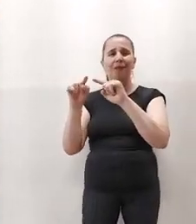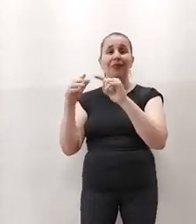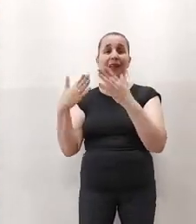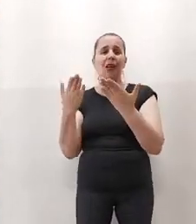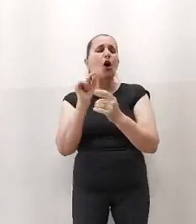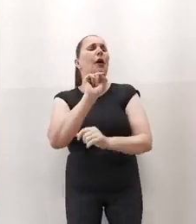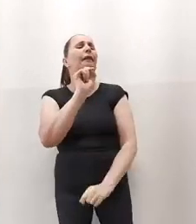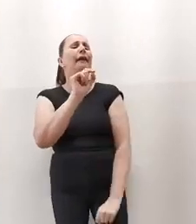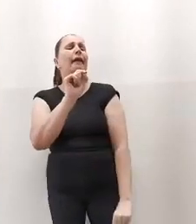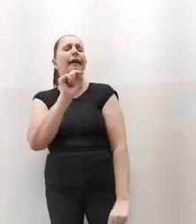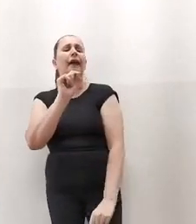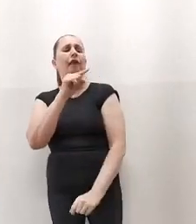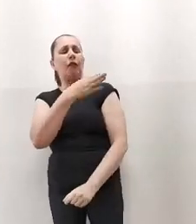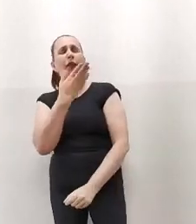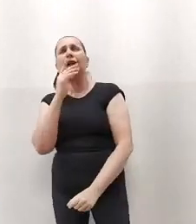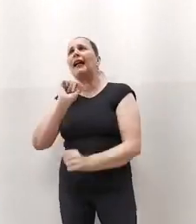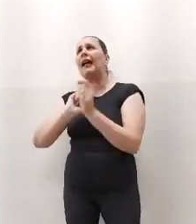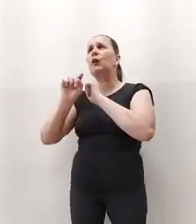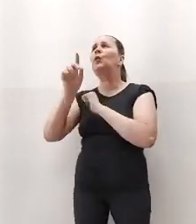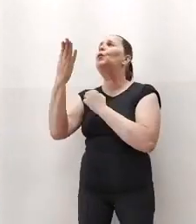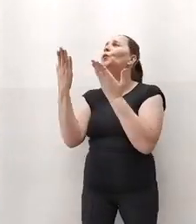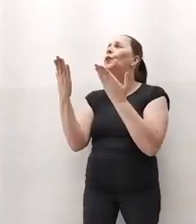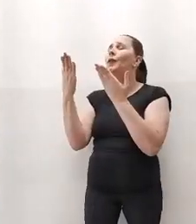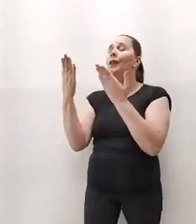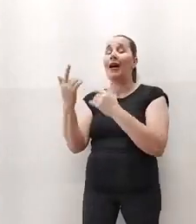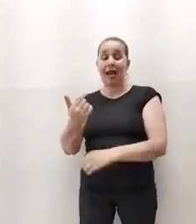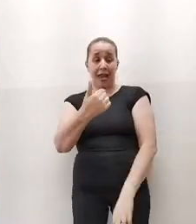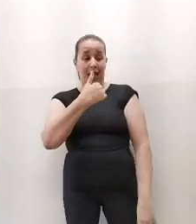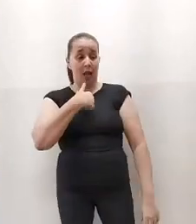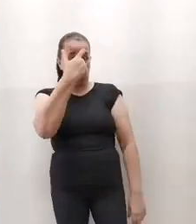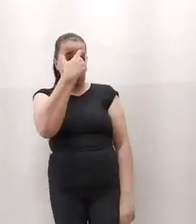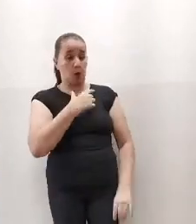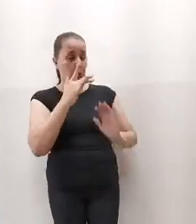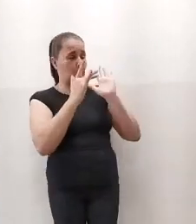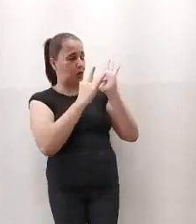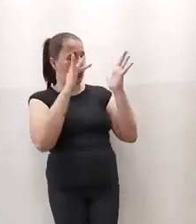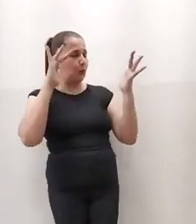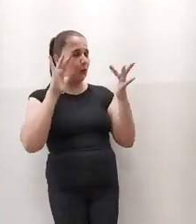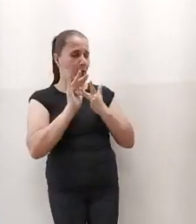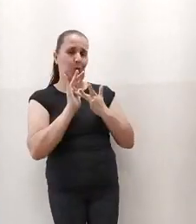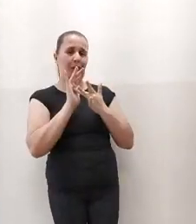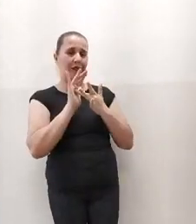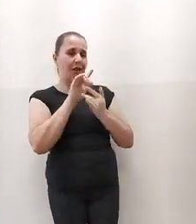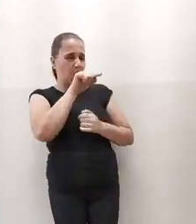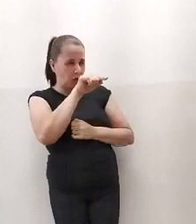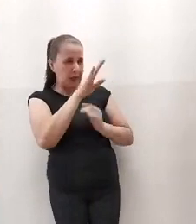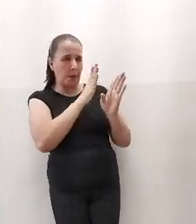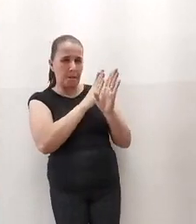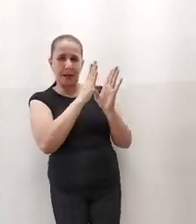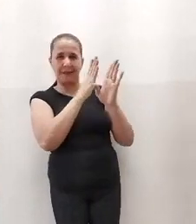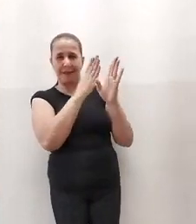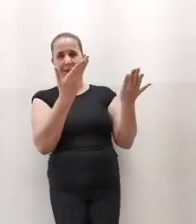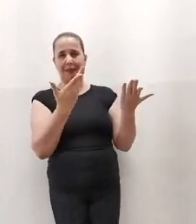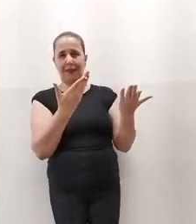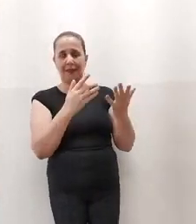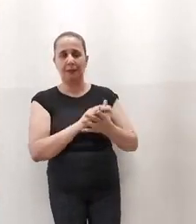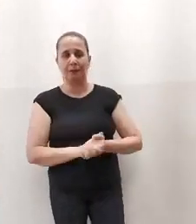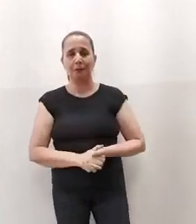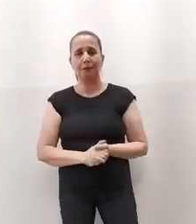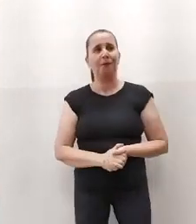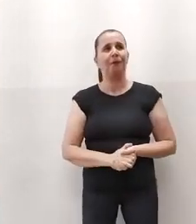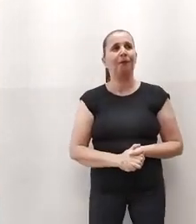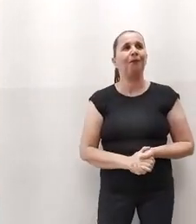perguntei: quem és tu, Senhor? Ao que respondeu: eu sou Jesus, a quem tu persegues.